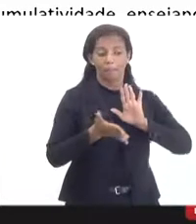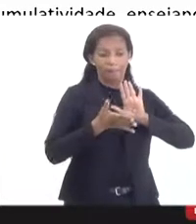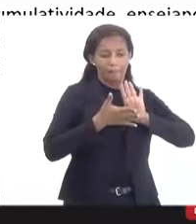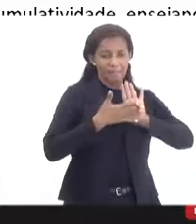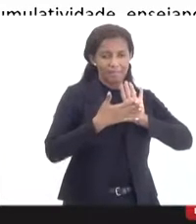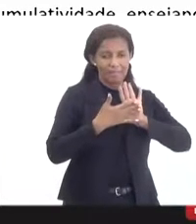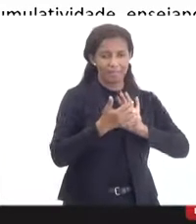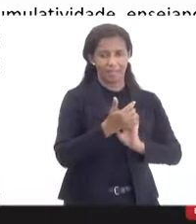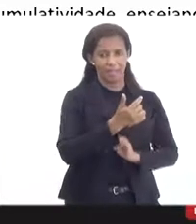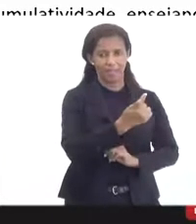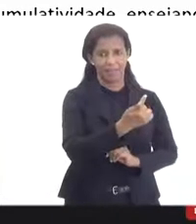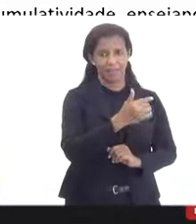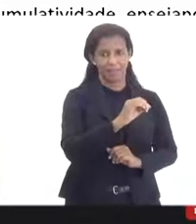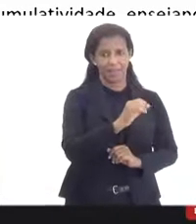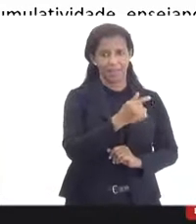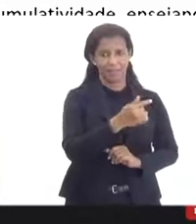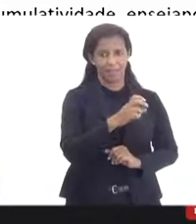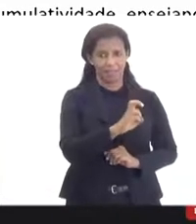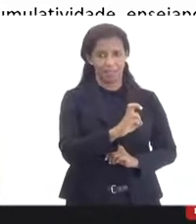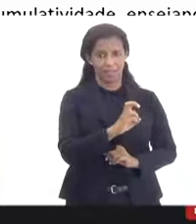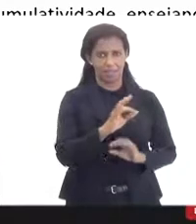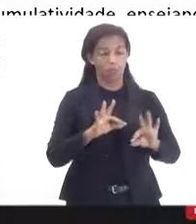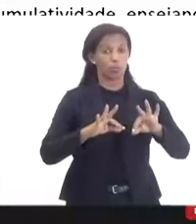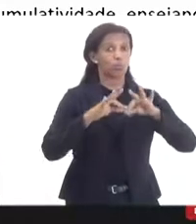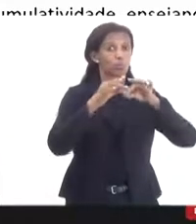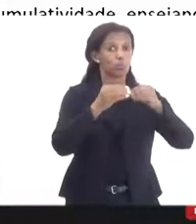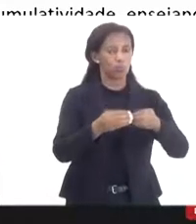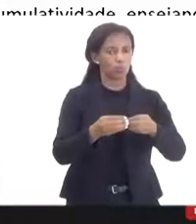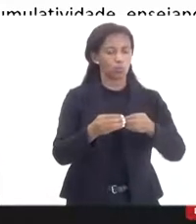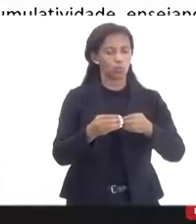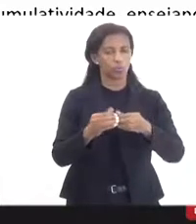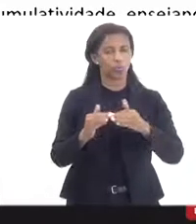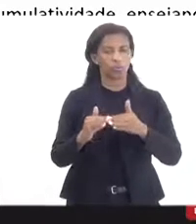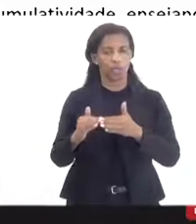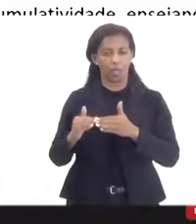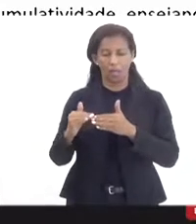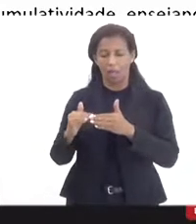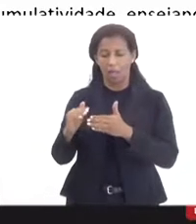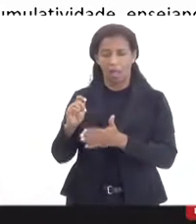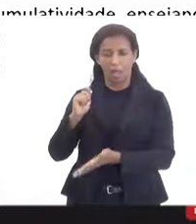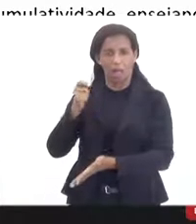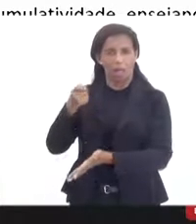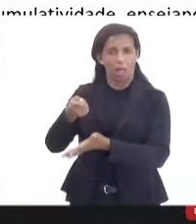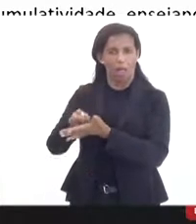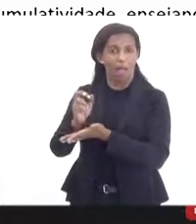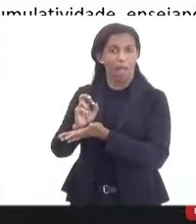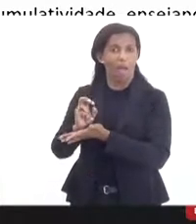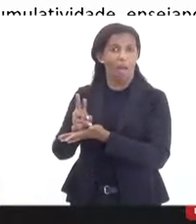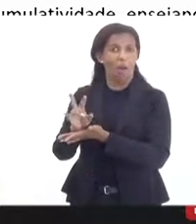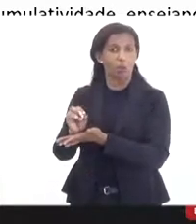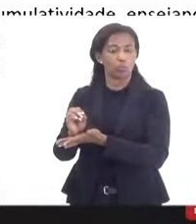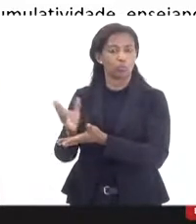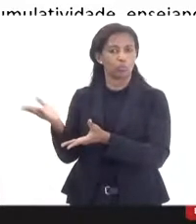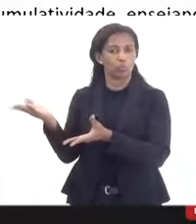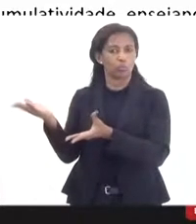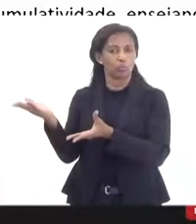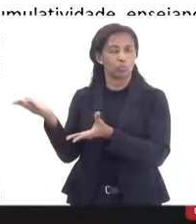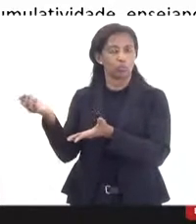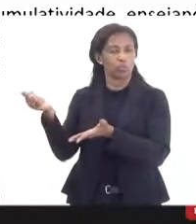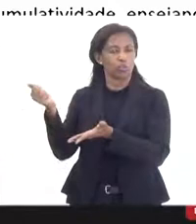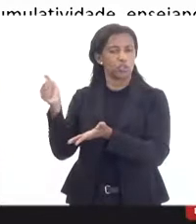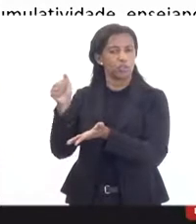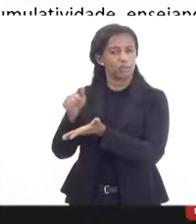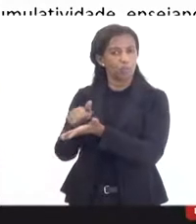10 de 75, que é o fundamento de validade de todos os autos de infração, os senhores podem pegar todos os autos de infração da empresa. O único fundamento